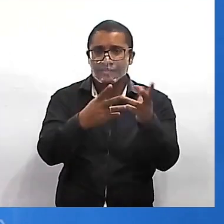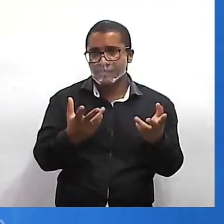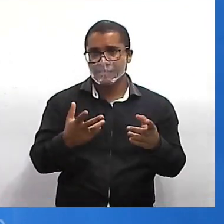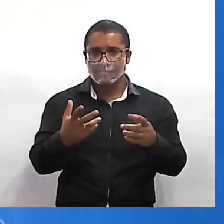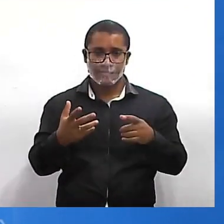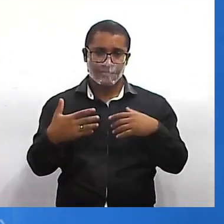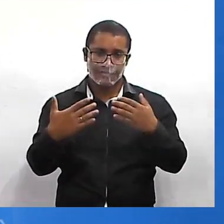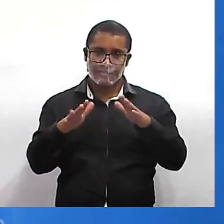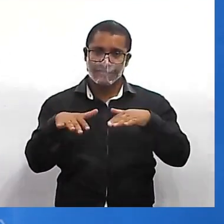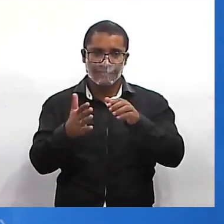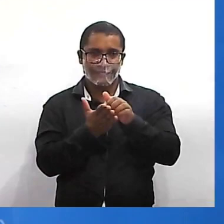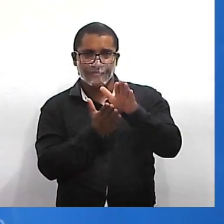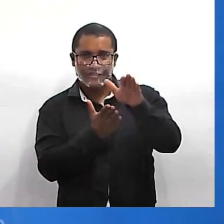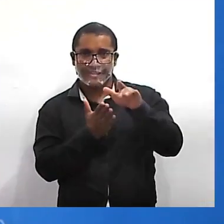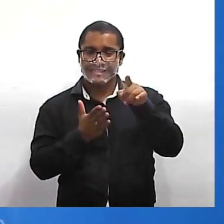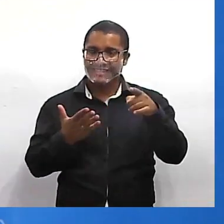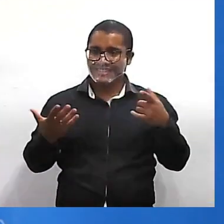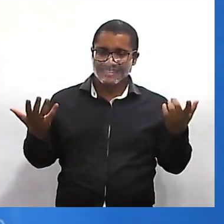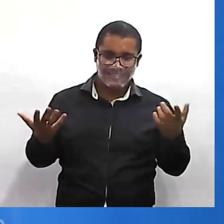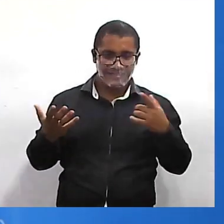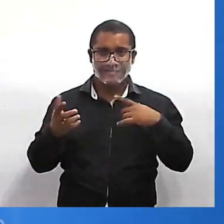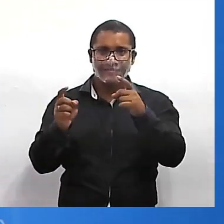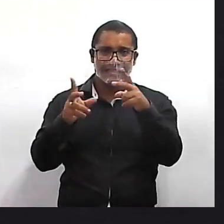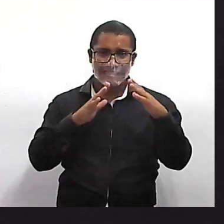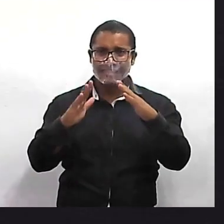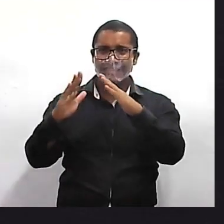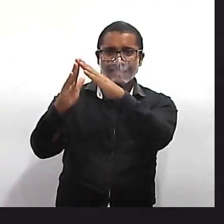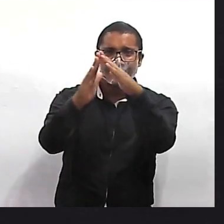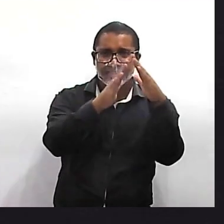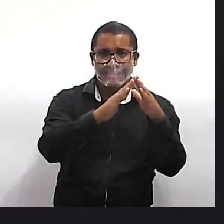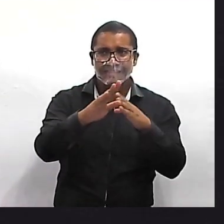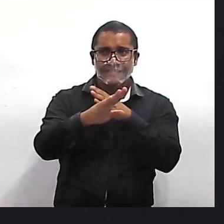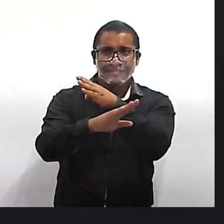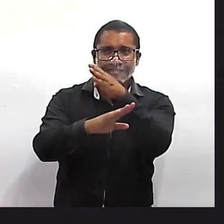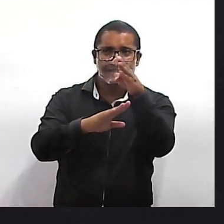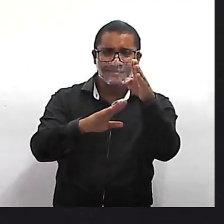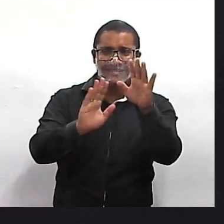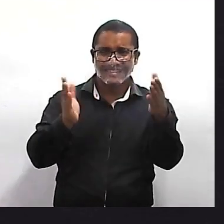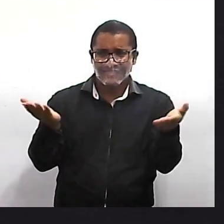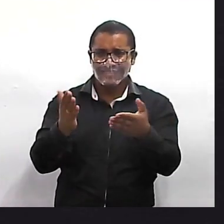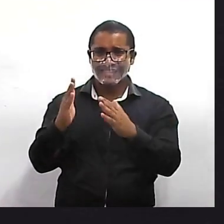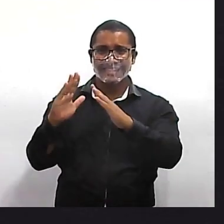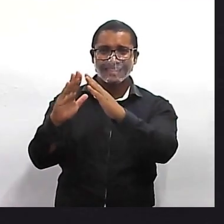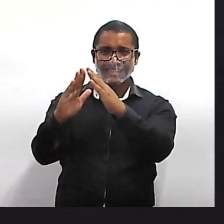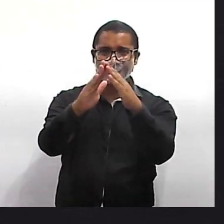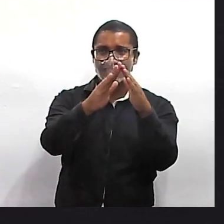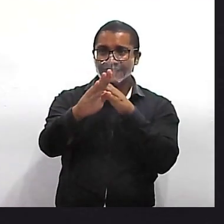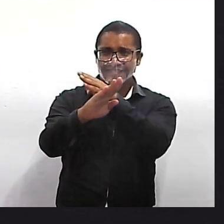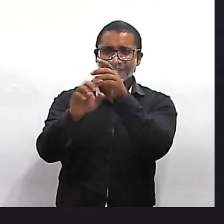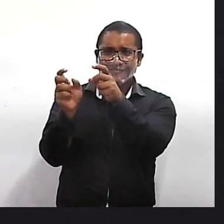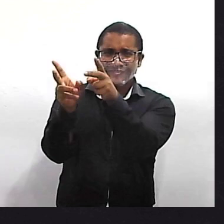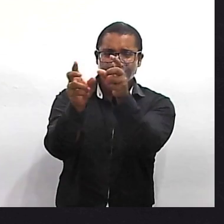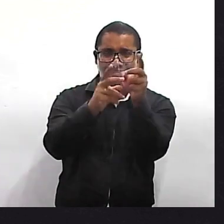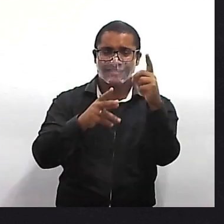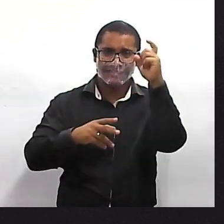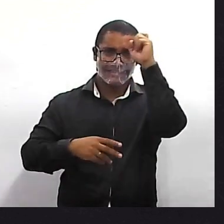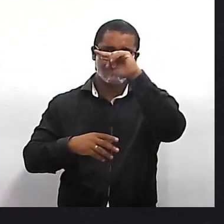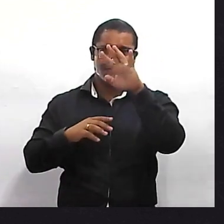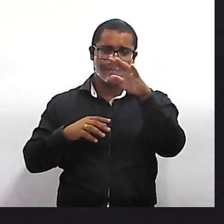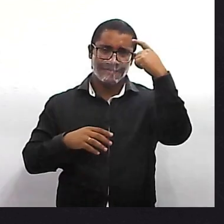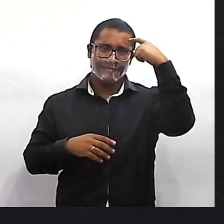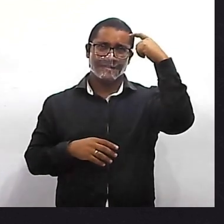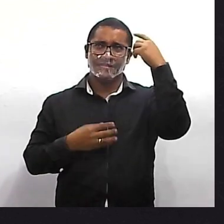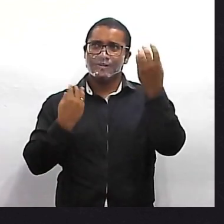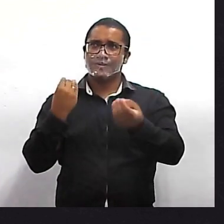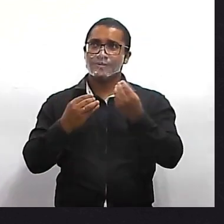fazer isso, ou começou a vendas de porta em porta, embora até porta em porta está complicado, né? Mas pensou na questão do